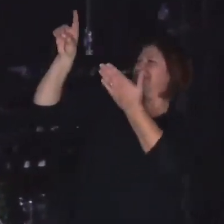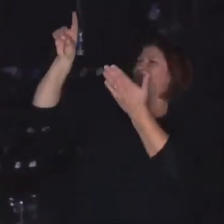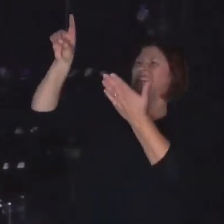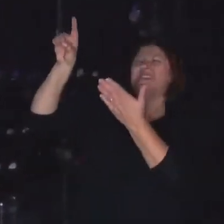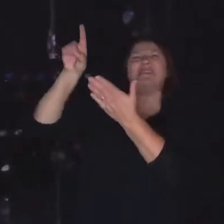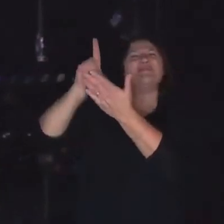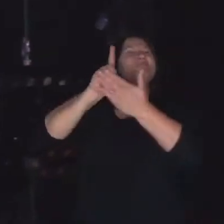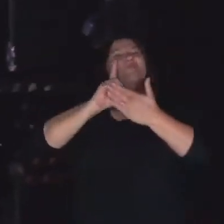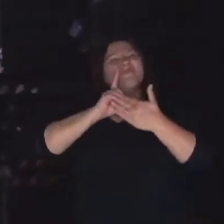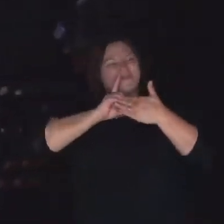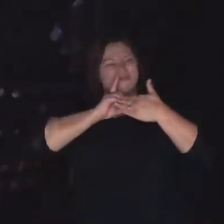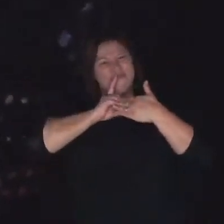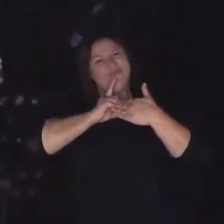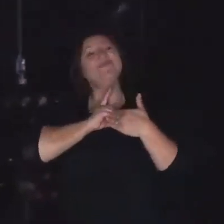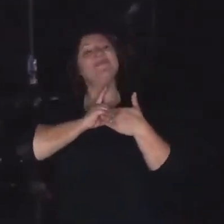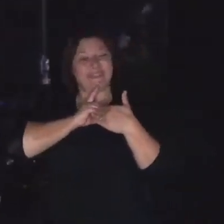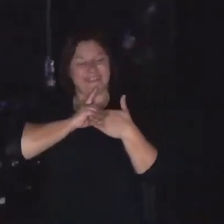Oh, que meu